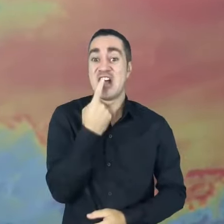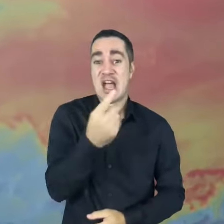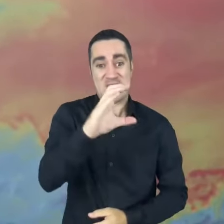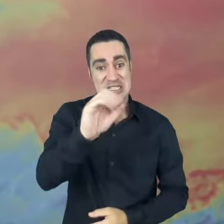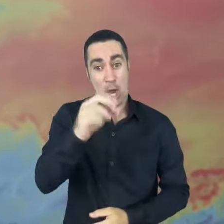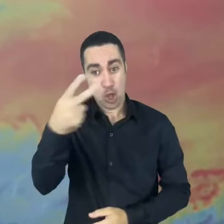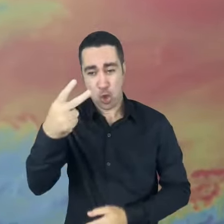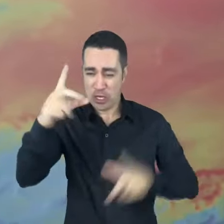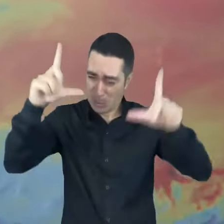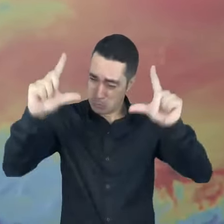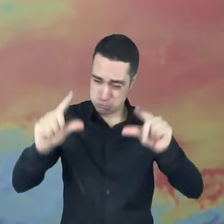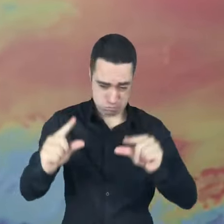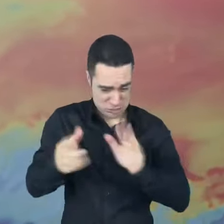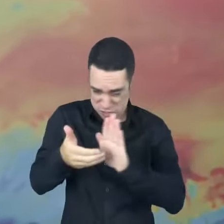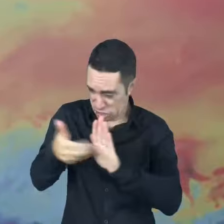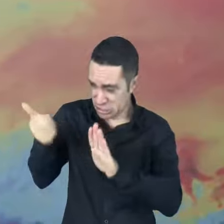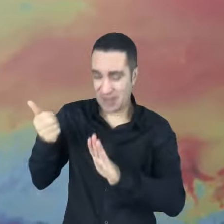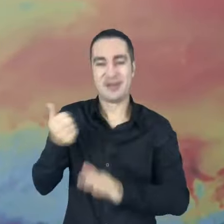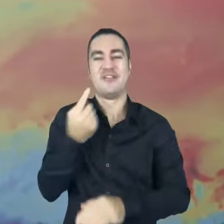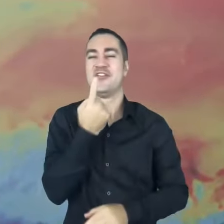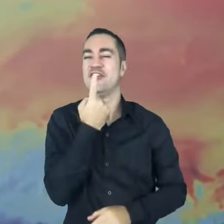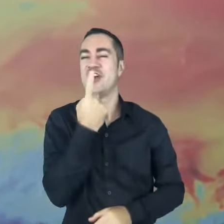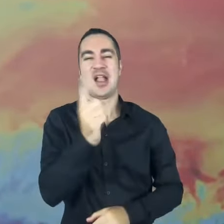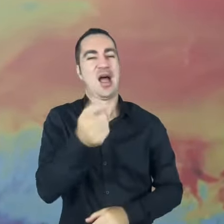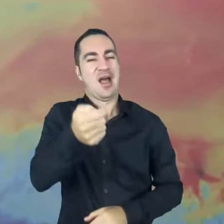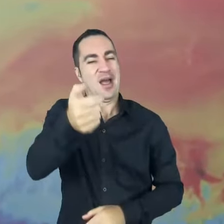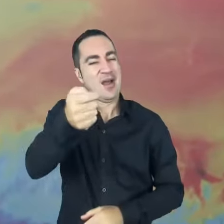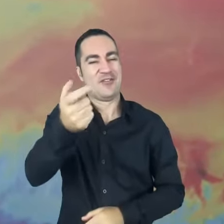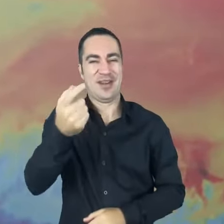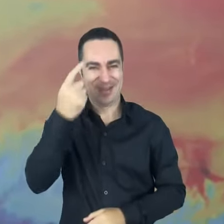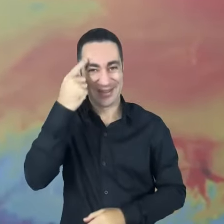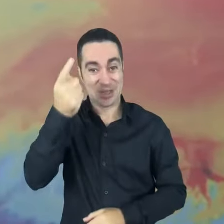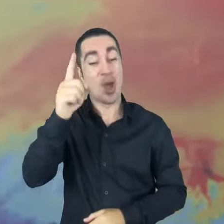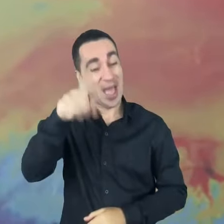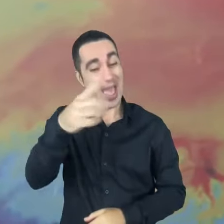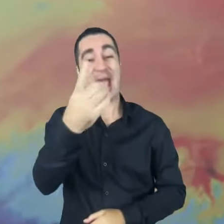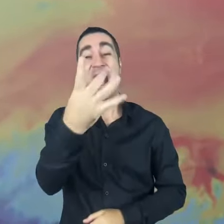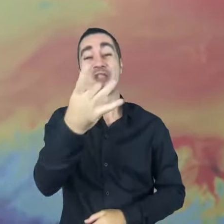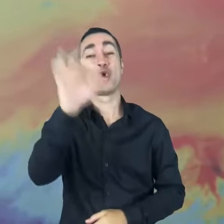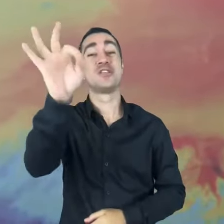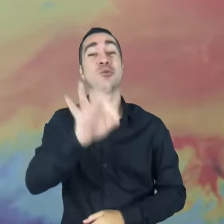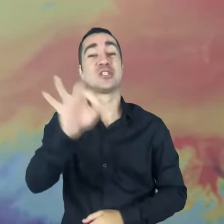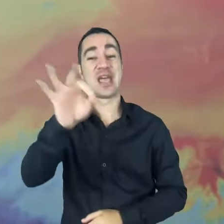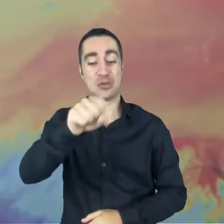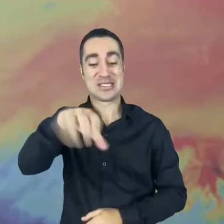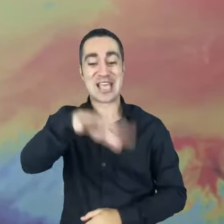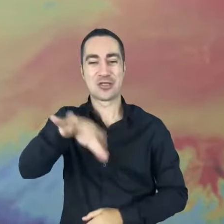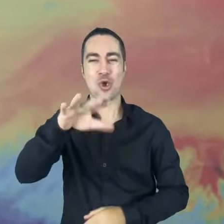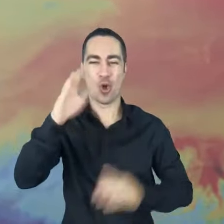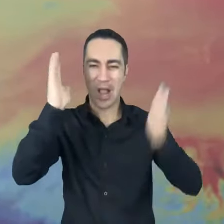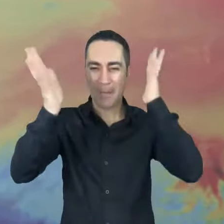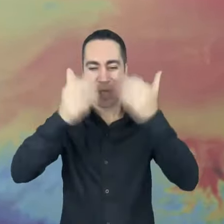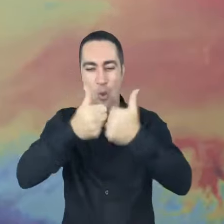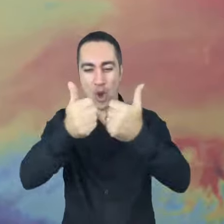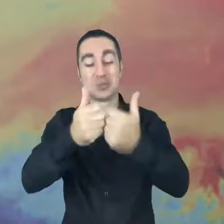que era e é responsável por 14% das emissões dos gases de efeito